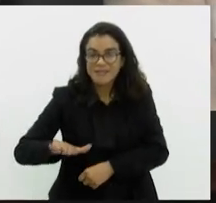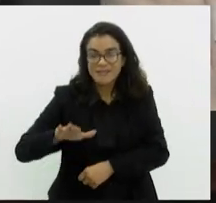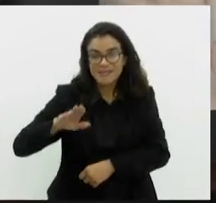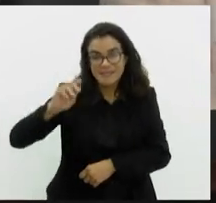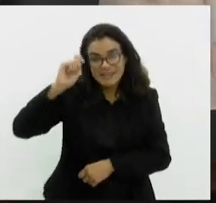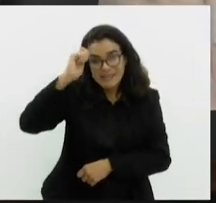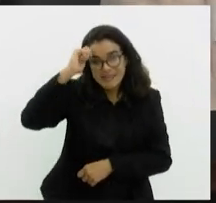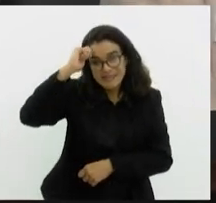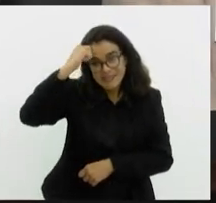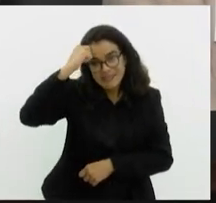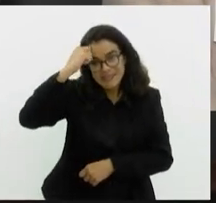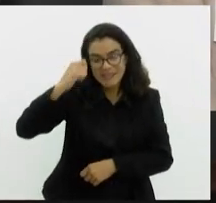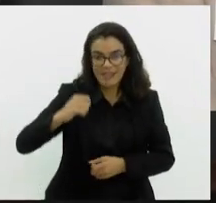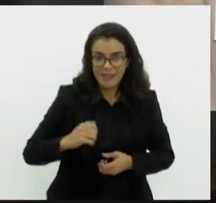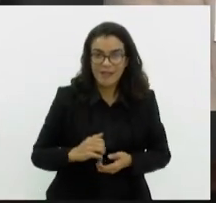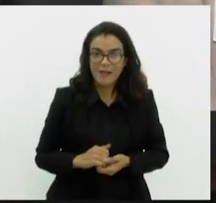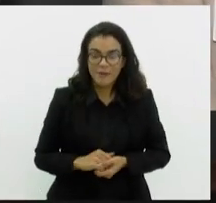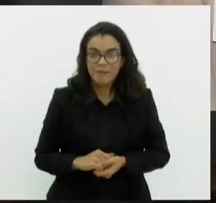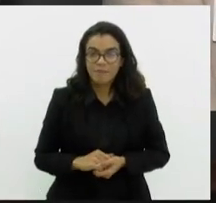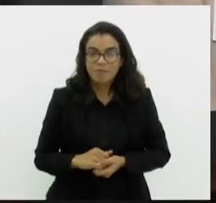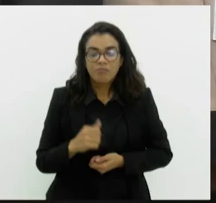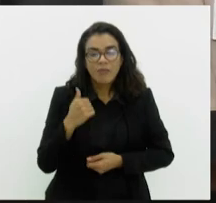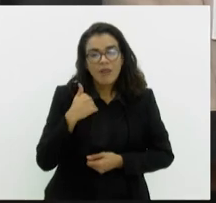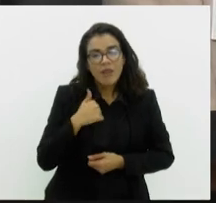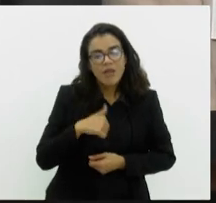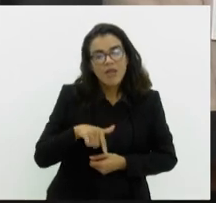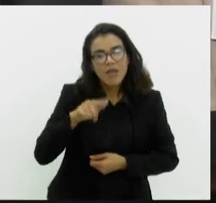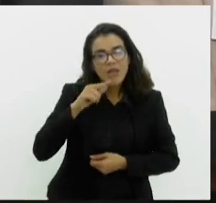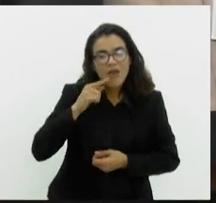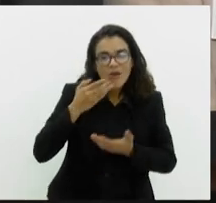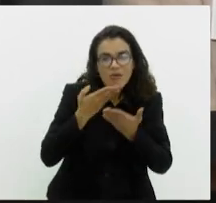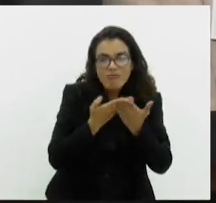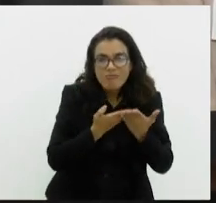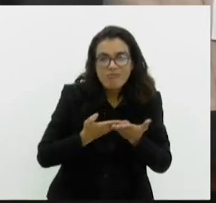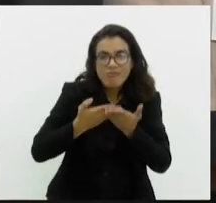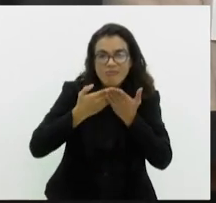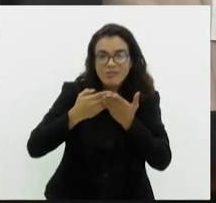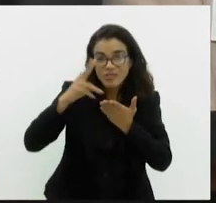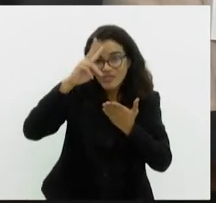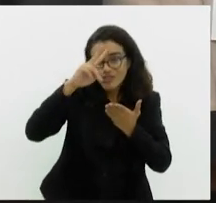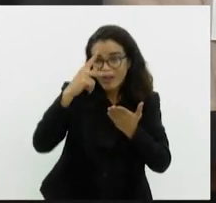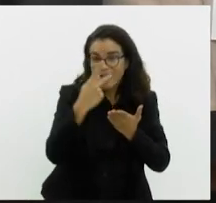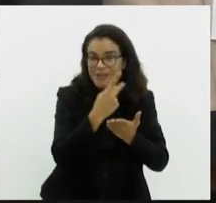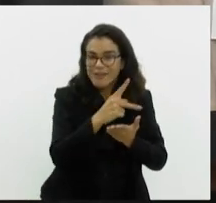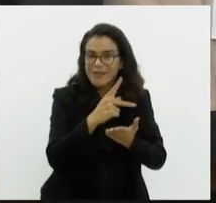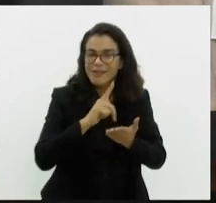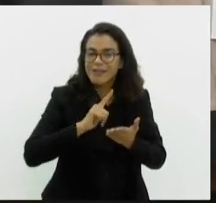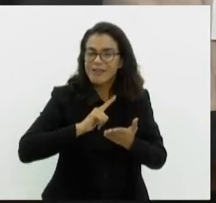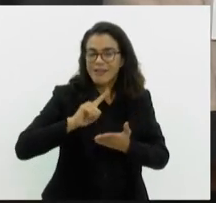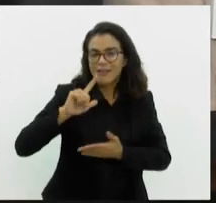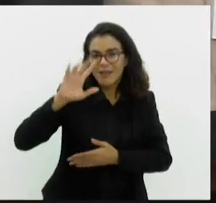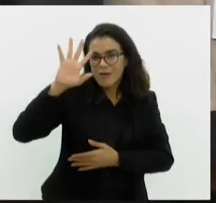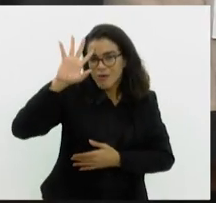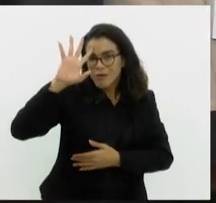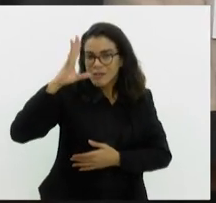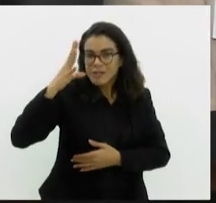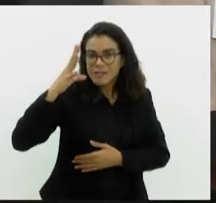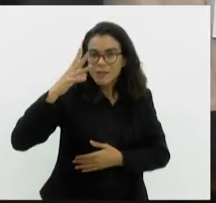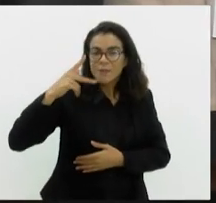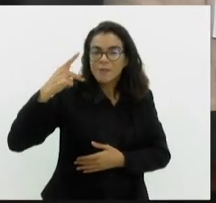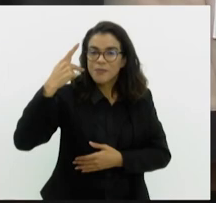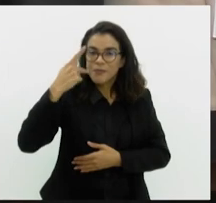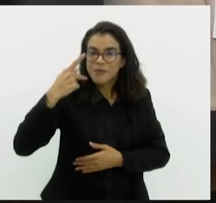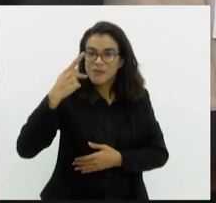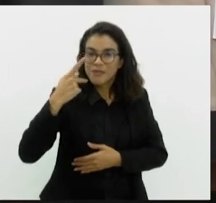a potencialidade. E, quando eu fui me aprofundar na história de Helena, eu percebi que tinha uma decisão muito estratégica e política da sua